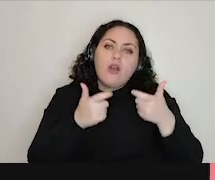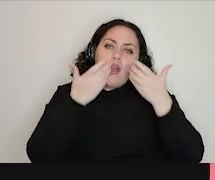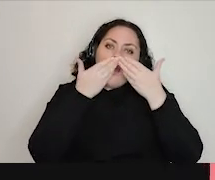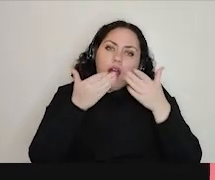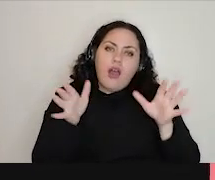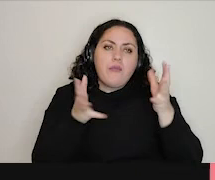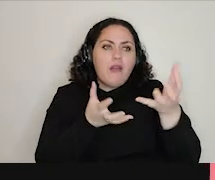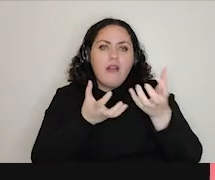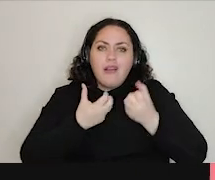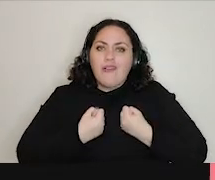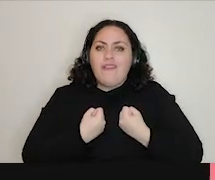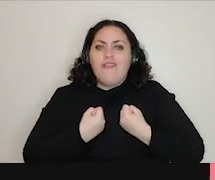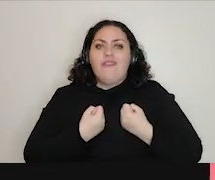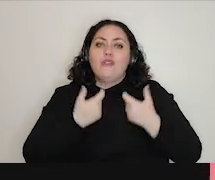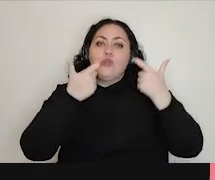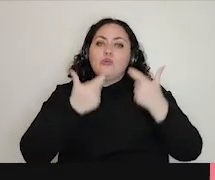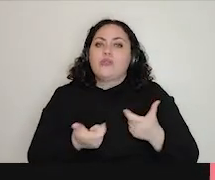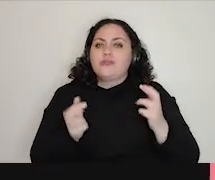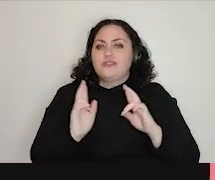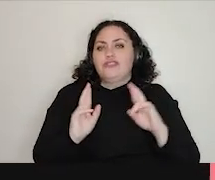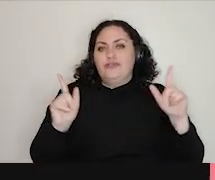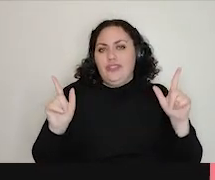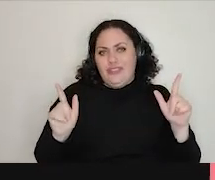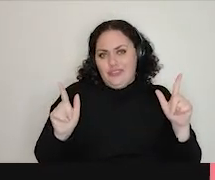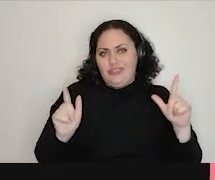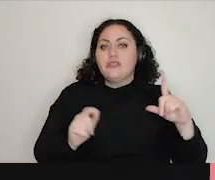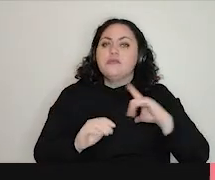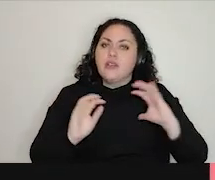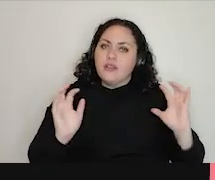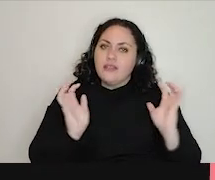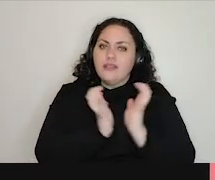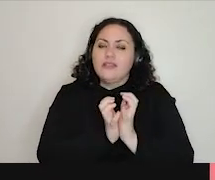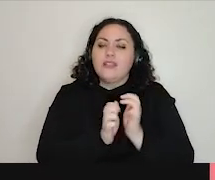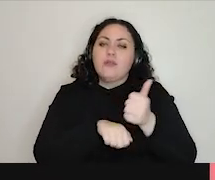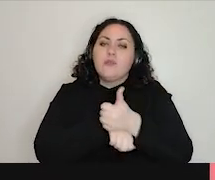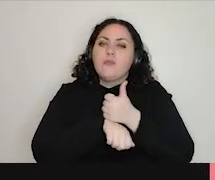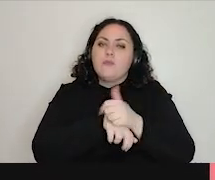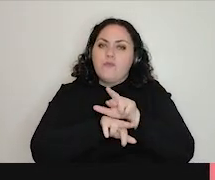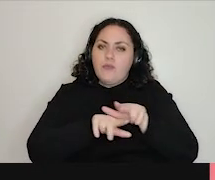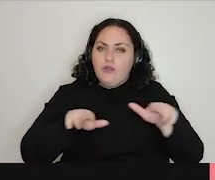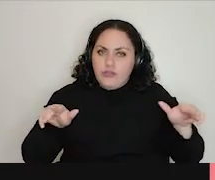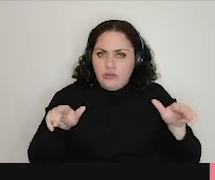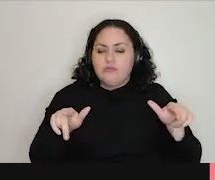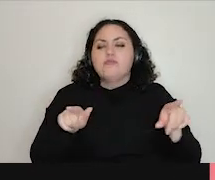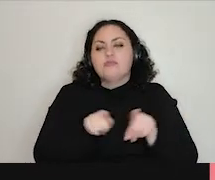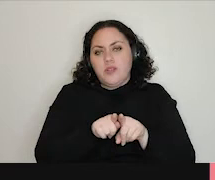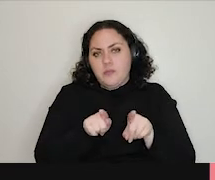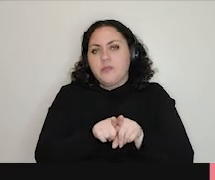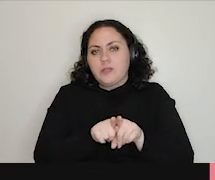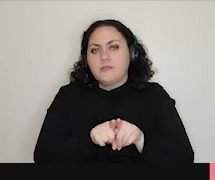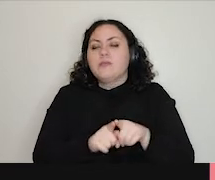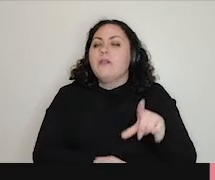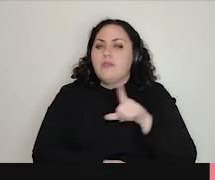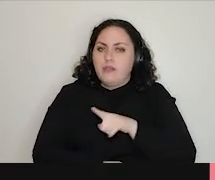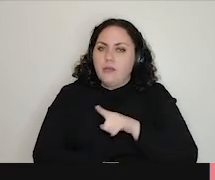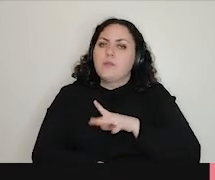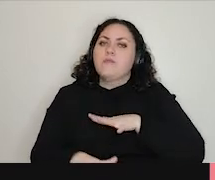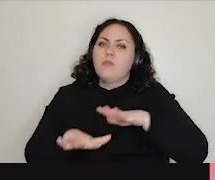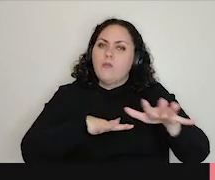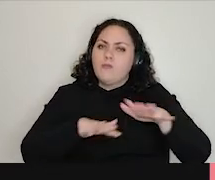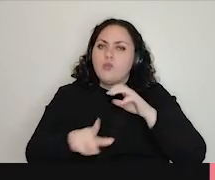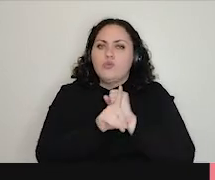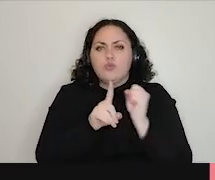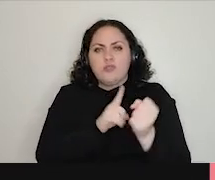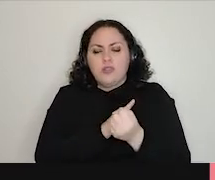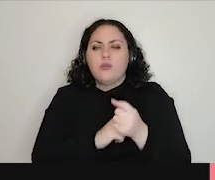diferente, que tem uma equipe multiprofissional, né? Inclusive com movimento social,